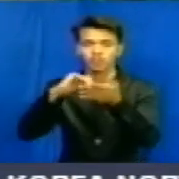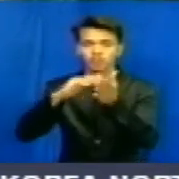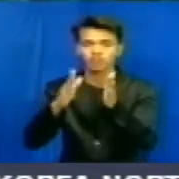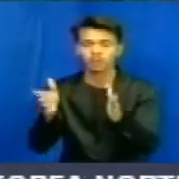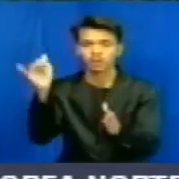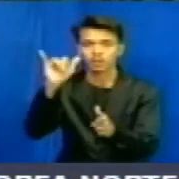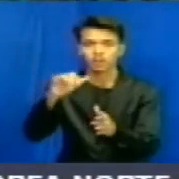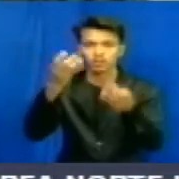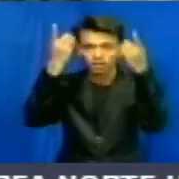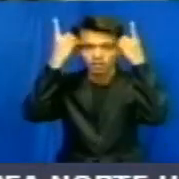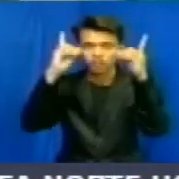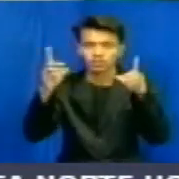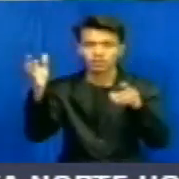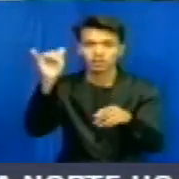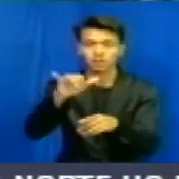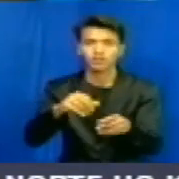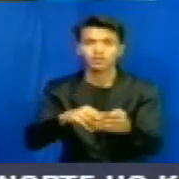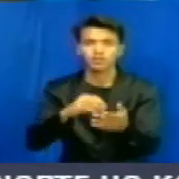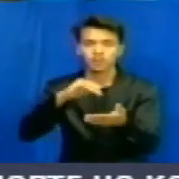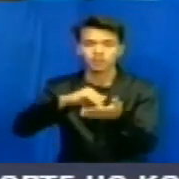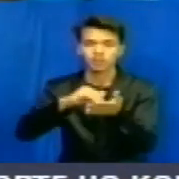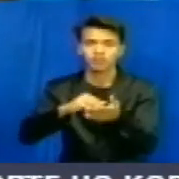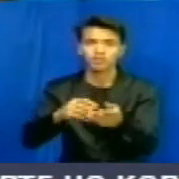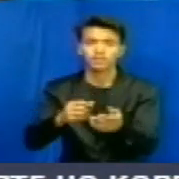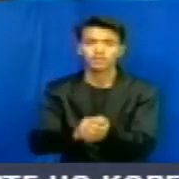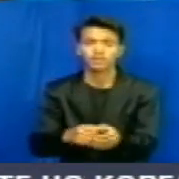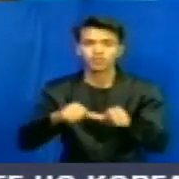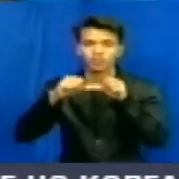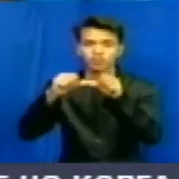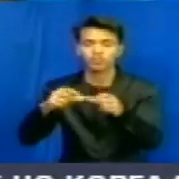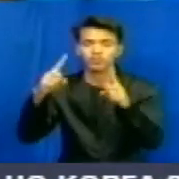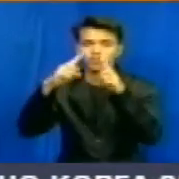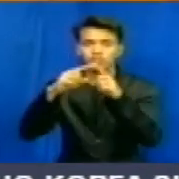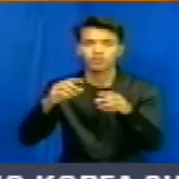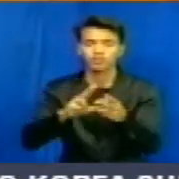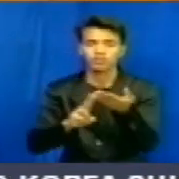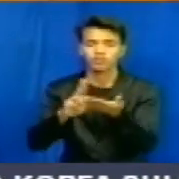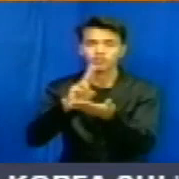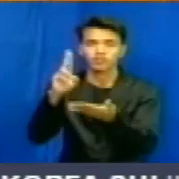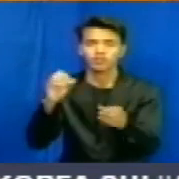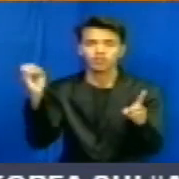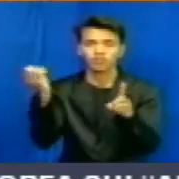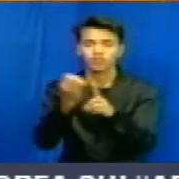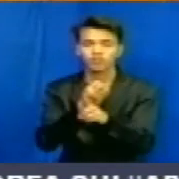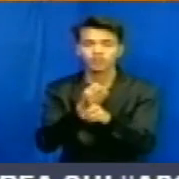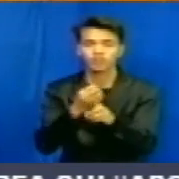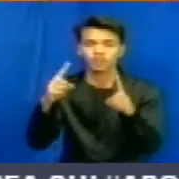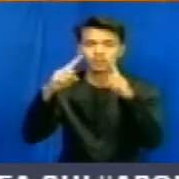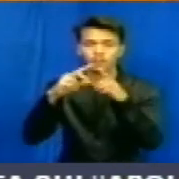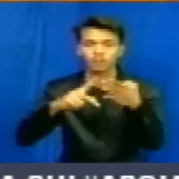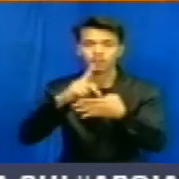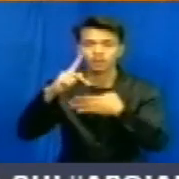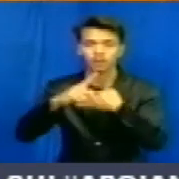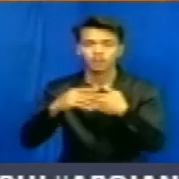sira decidirasi area estudo ne besir prefere ou enhira continua ba universidade. Objetivo si ba programa da